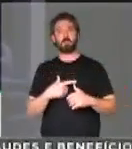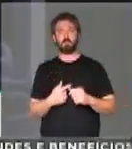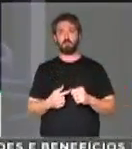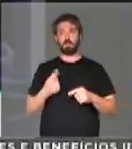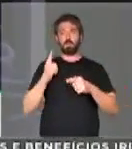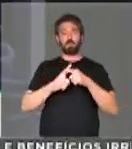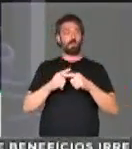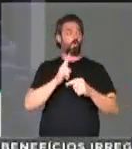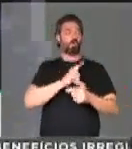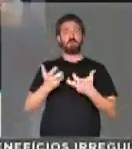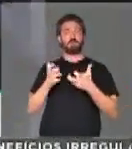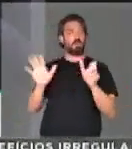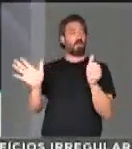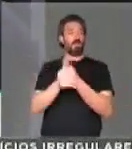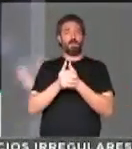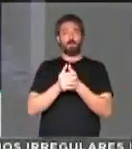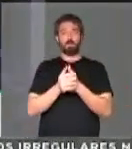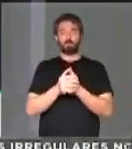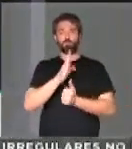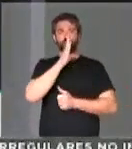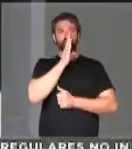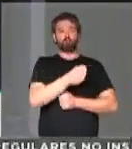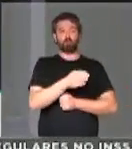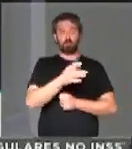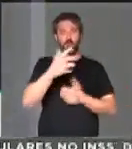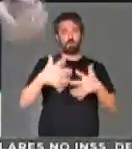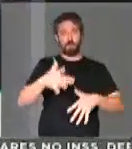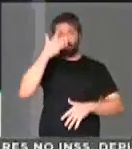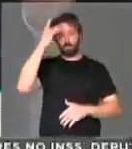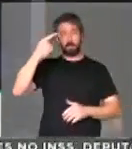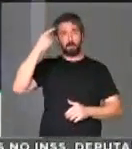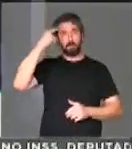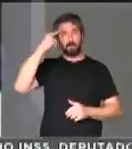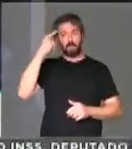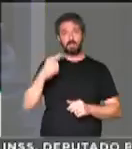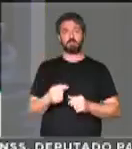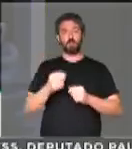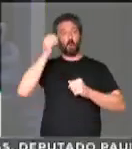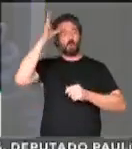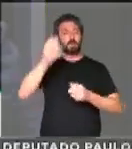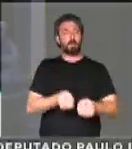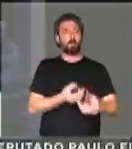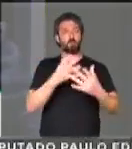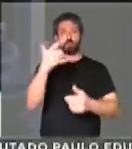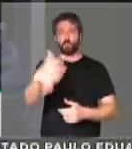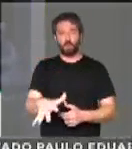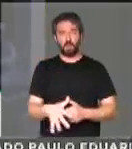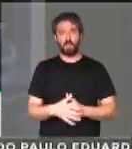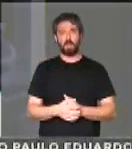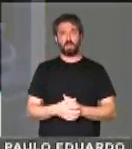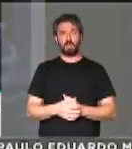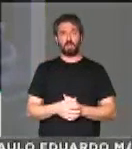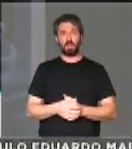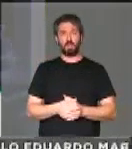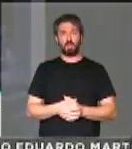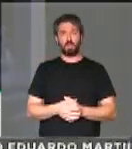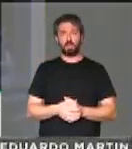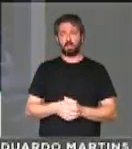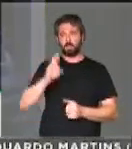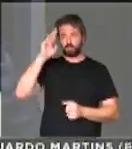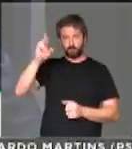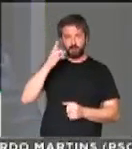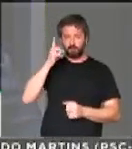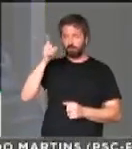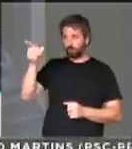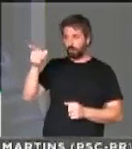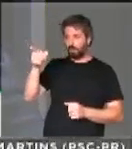no obscurantismo, é um governo que não quer que as pessoas pensem, que se produza conhecimento, deputado Valdenor. Vossa